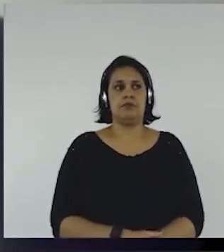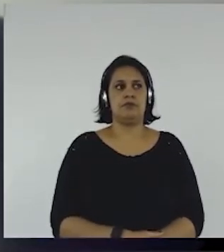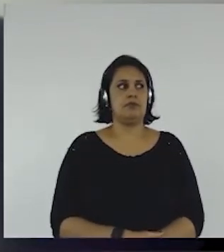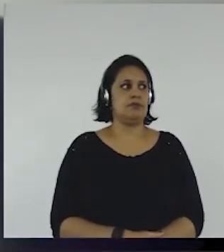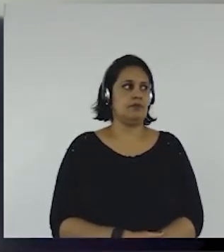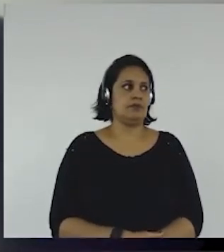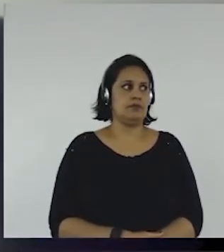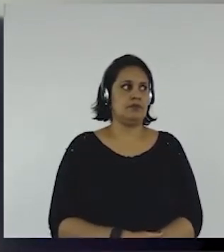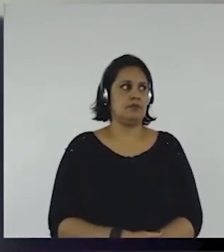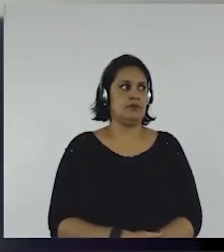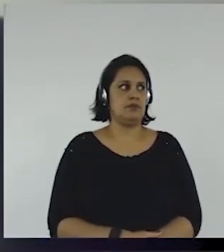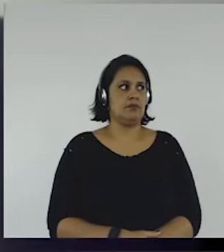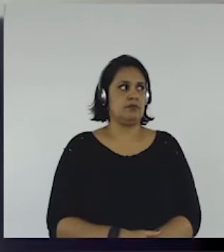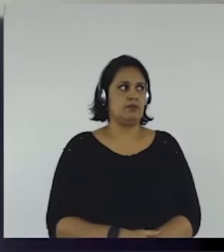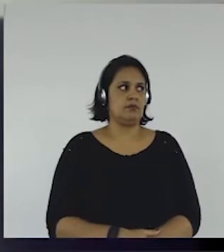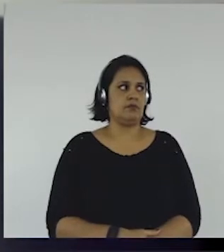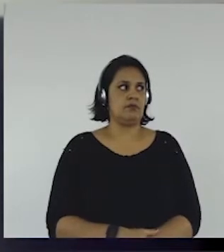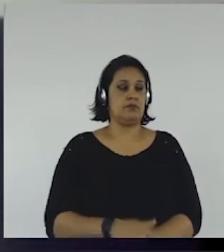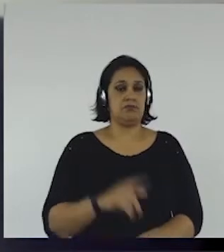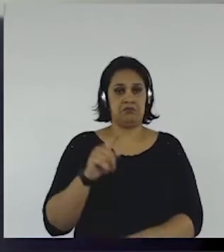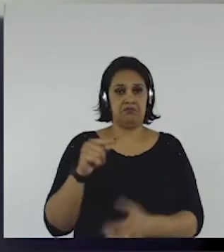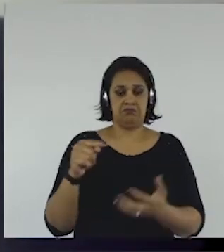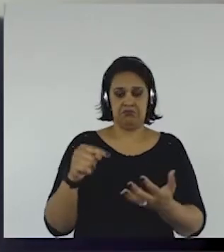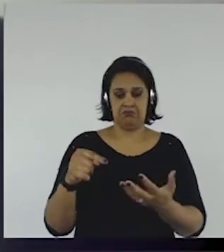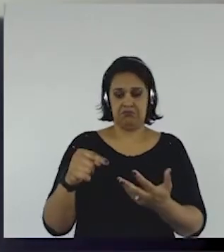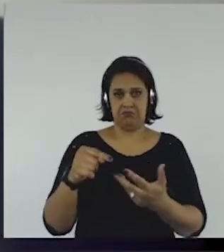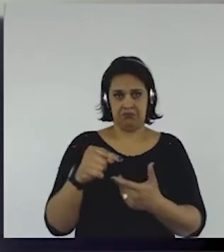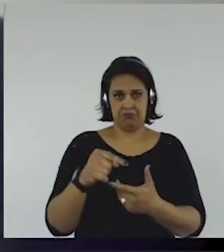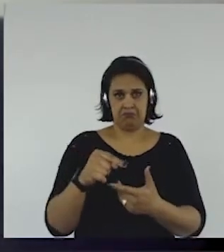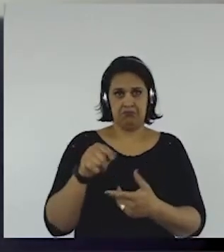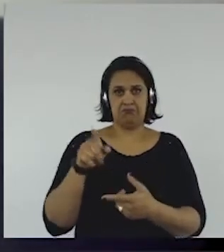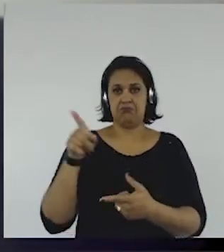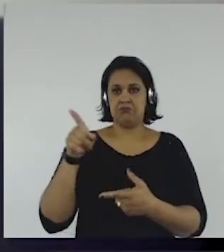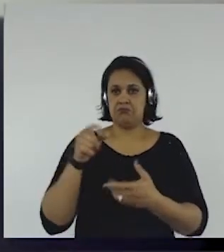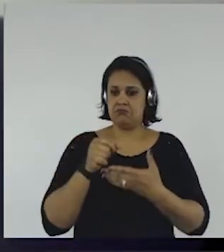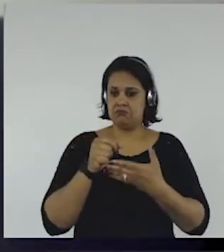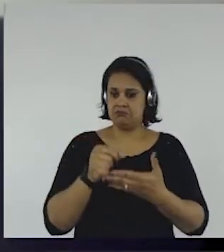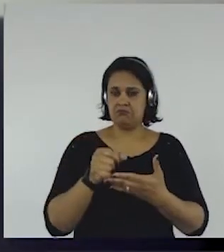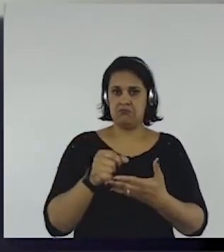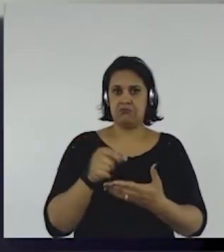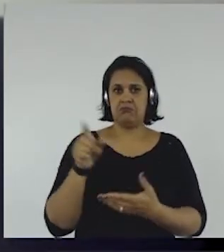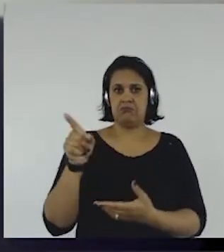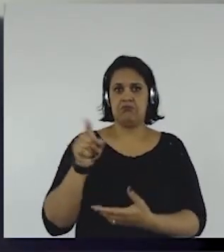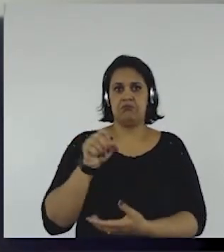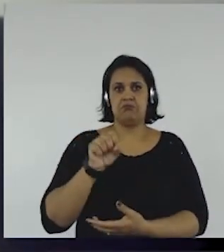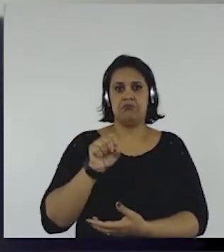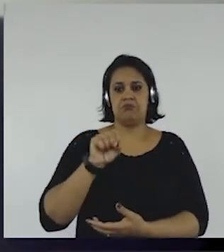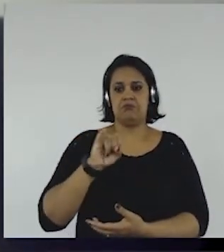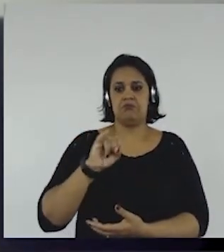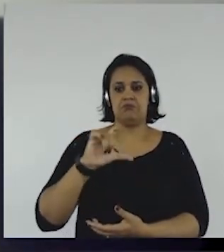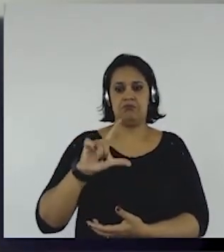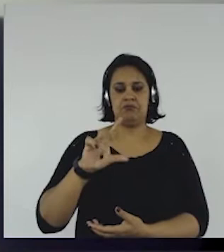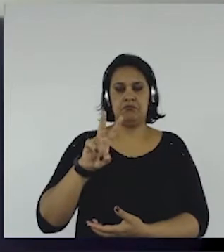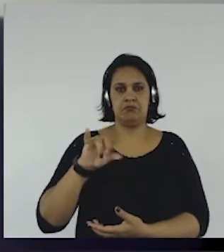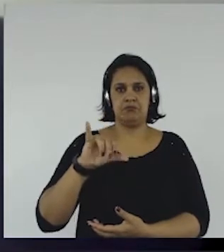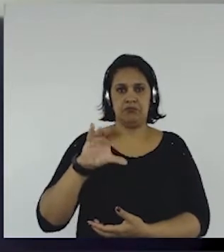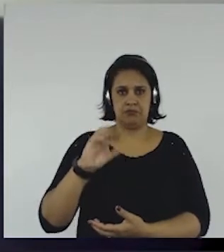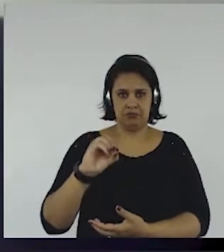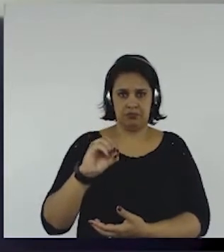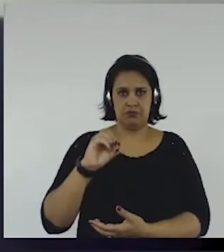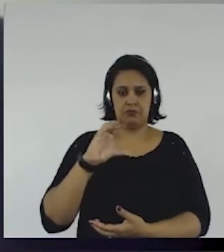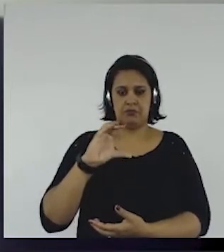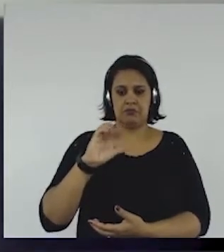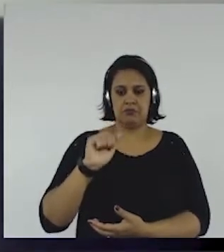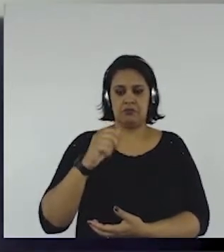Estas foram, em parte, as contribuições que o doutor Silvio Capanema, o desembargador Silvio Capanema de